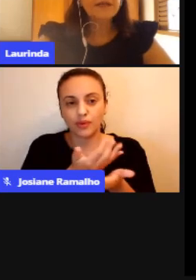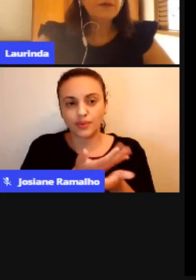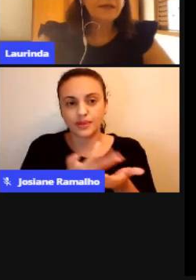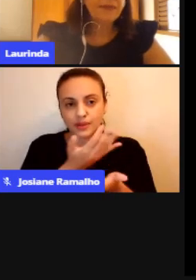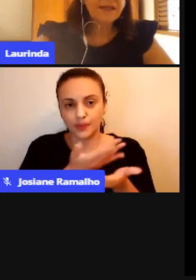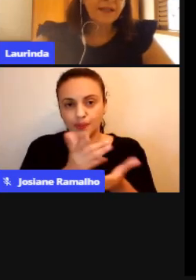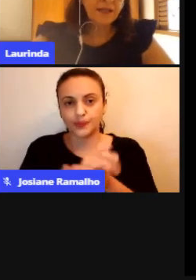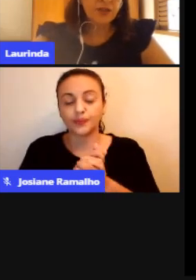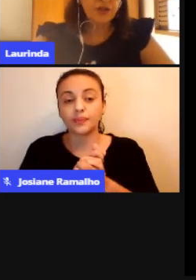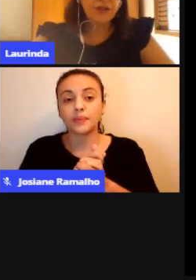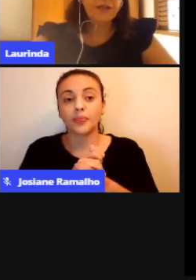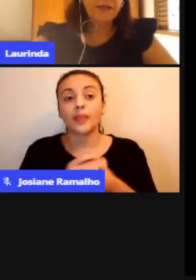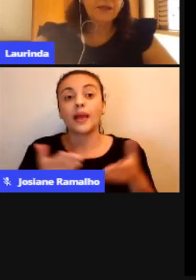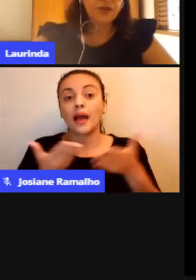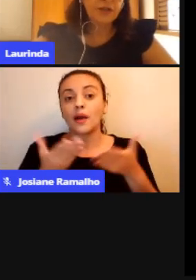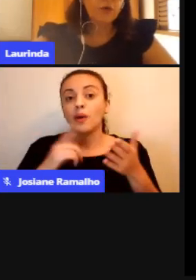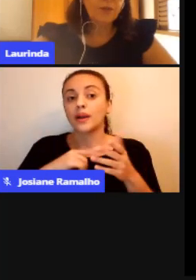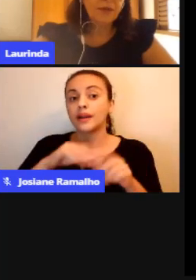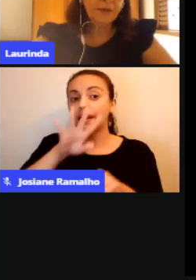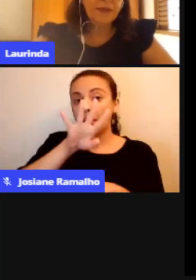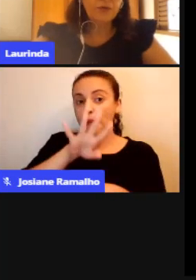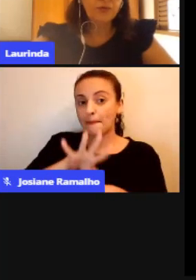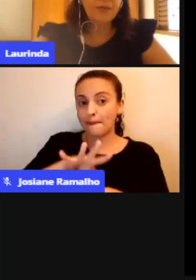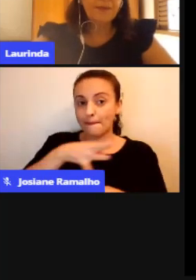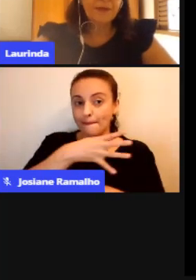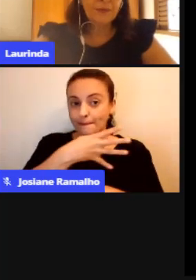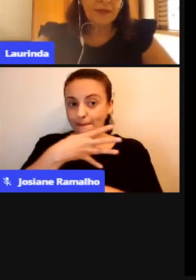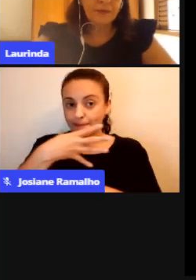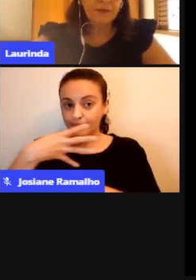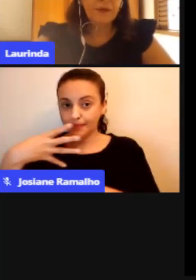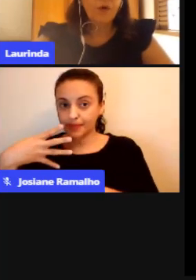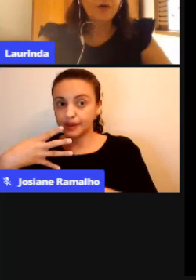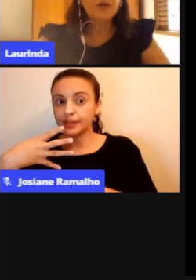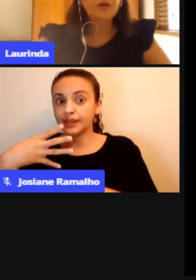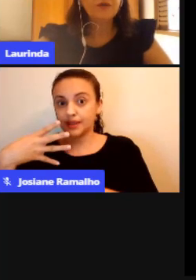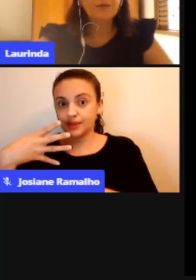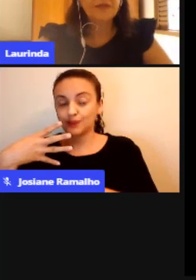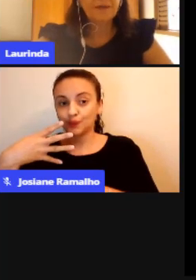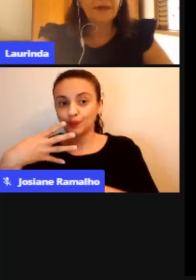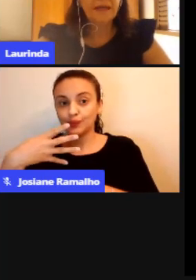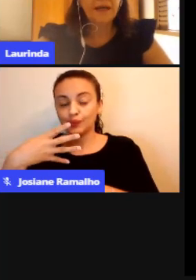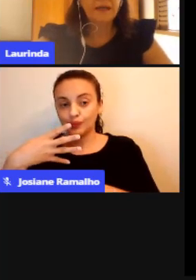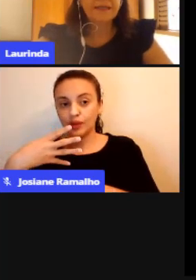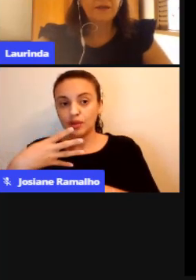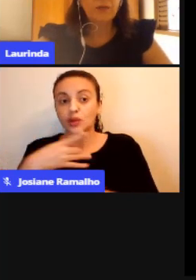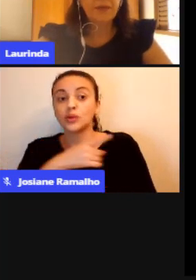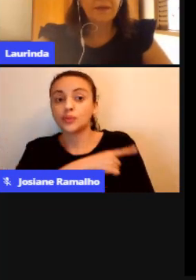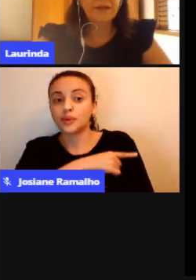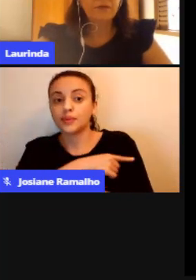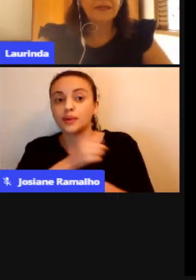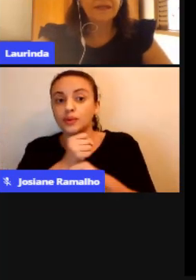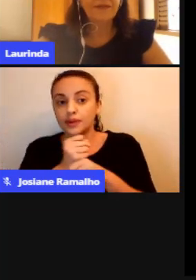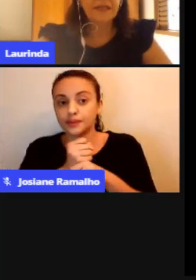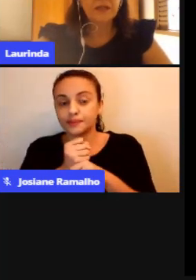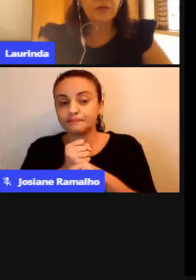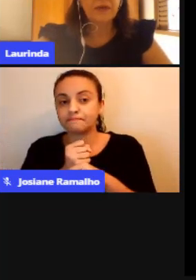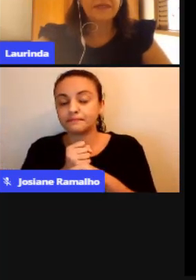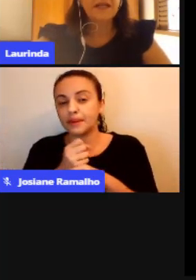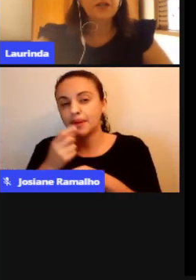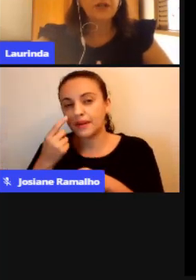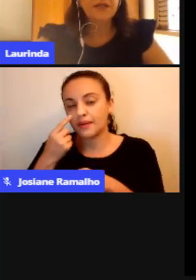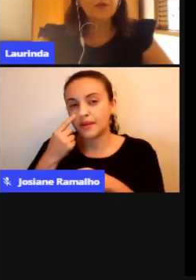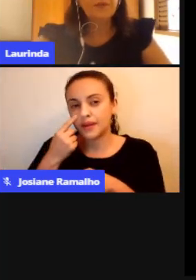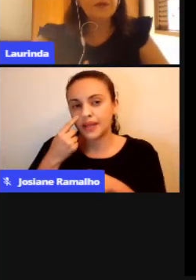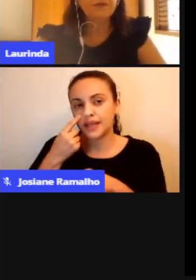Aqui nós temos a planilha de acompanhamento do primeiro ano, onde nós vamos trabalhar esse acompanhamento das